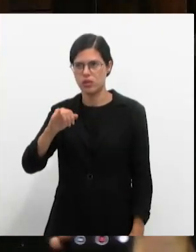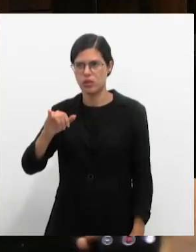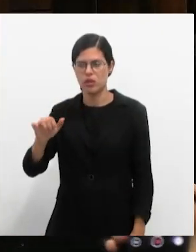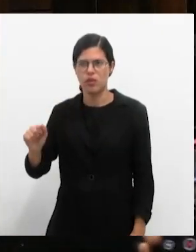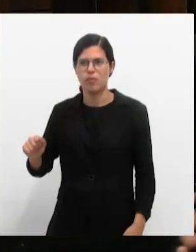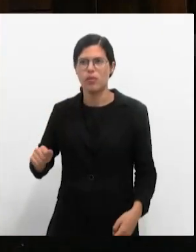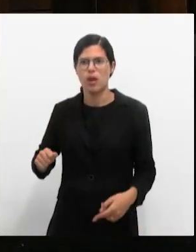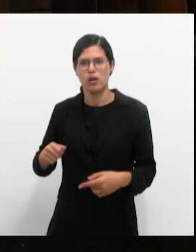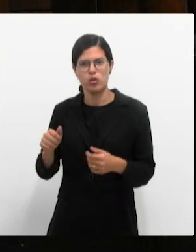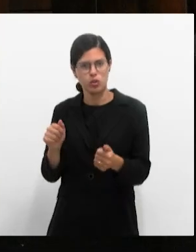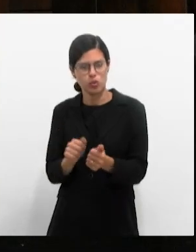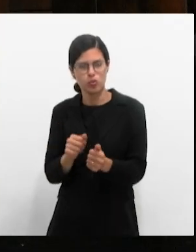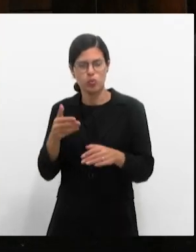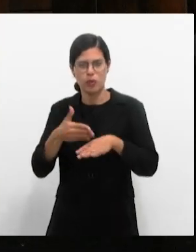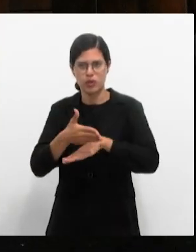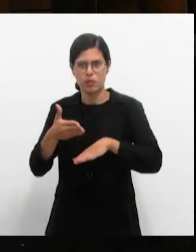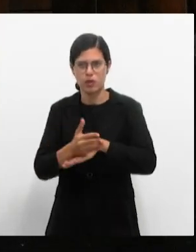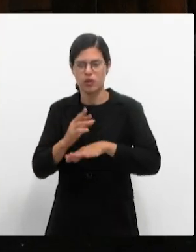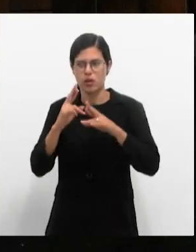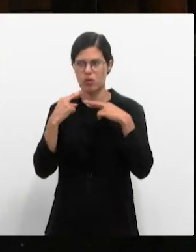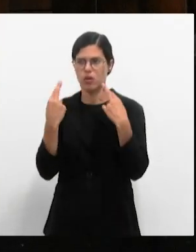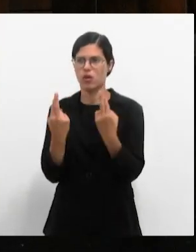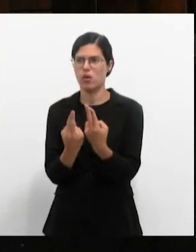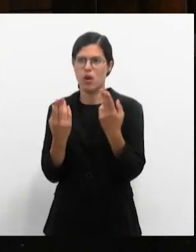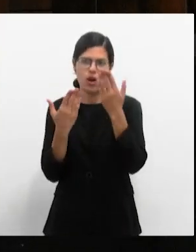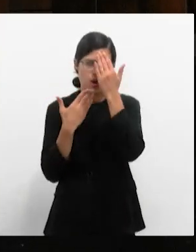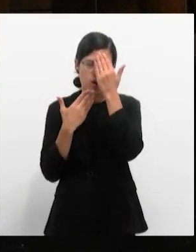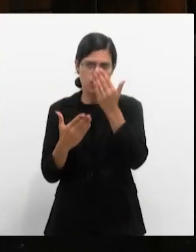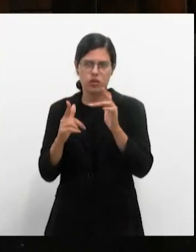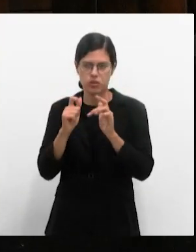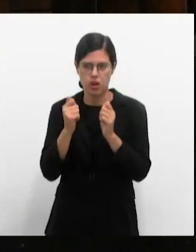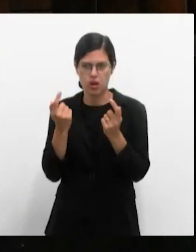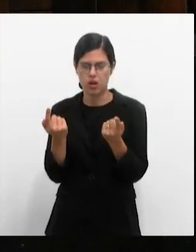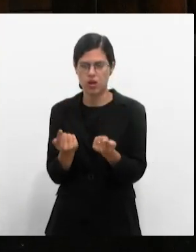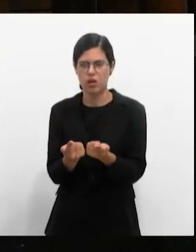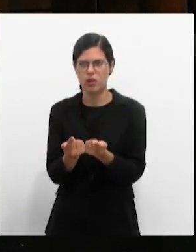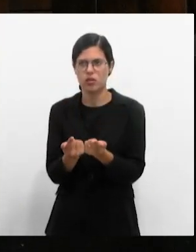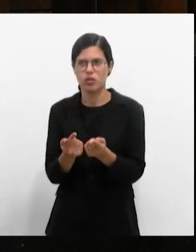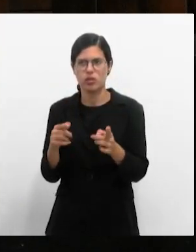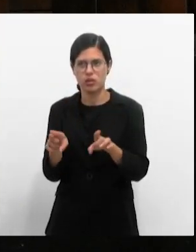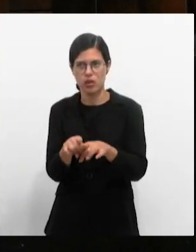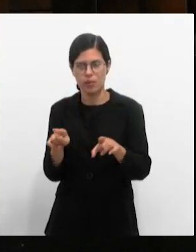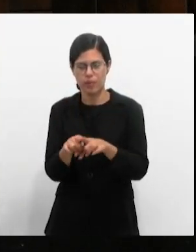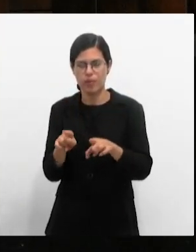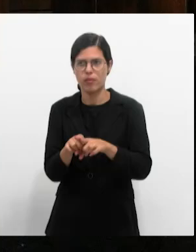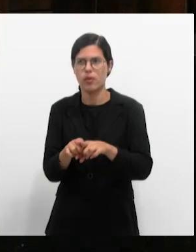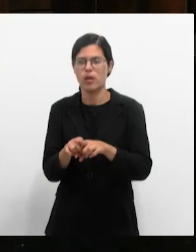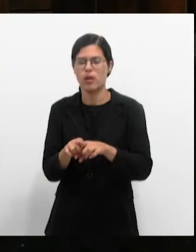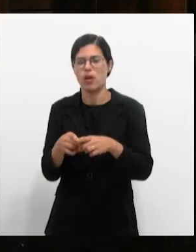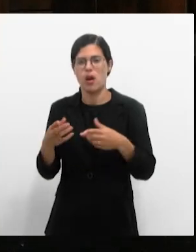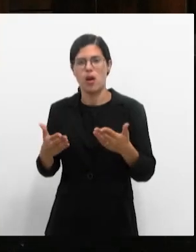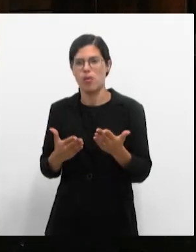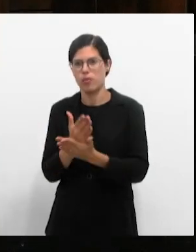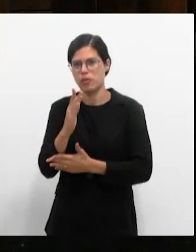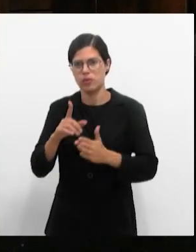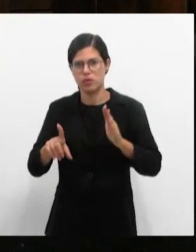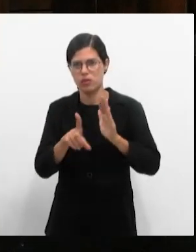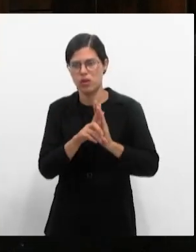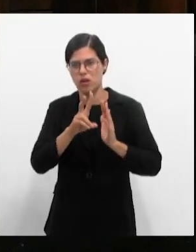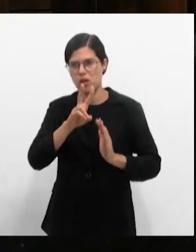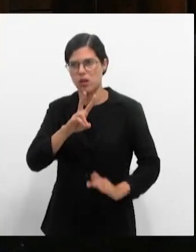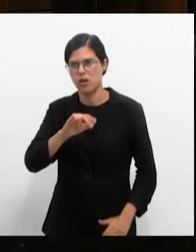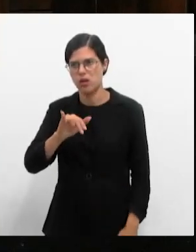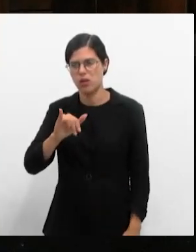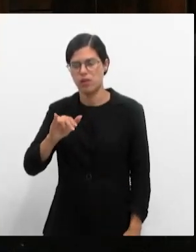conosco participar da reunião, e agradeço a essa casa também pela aprovação da Lei Vini Júnior, que